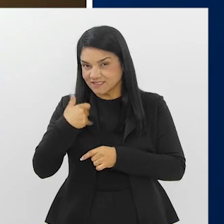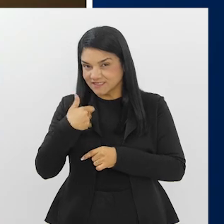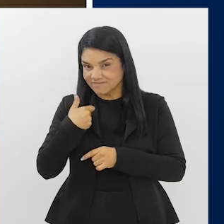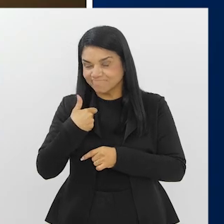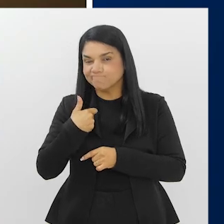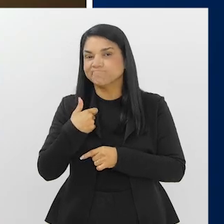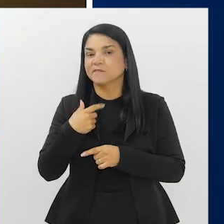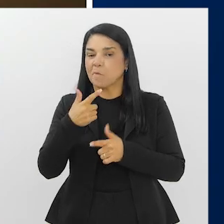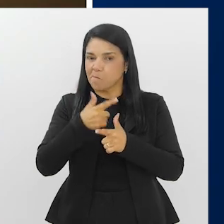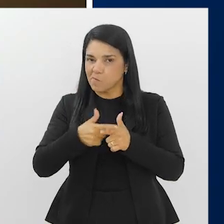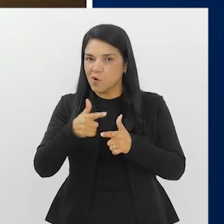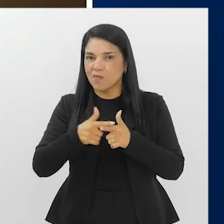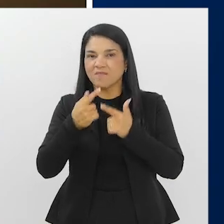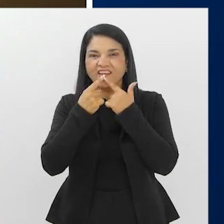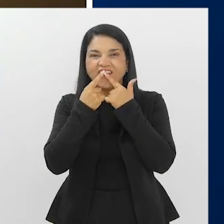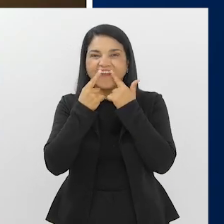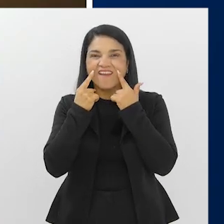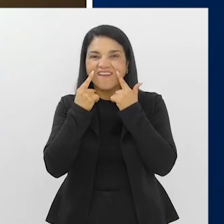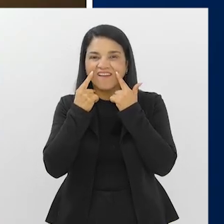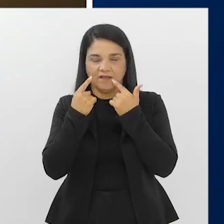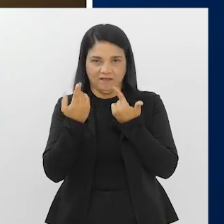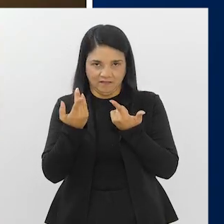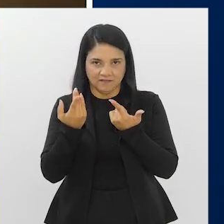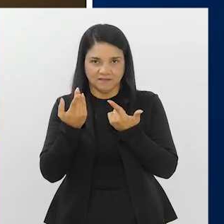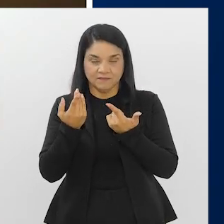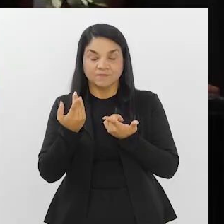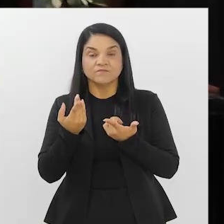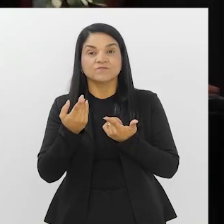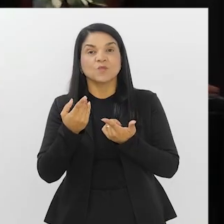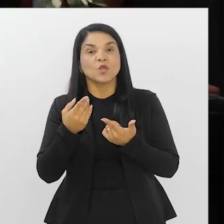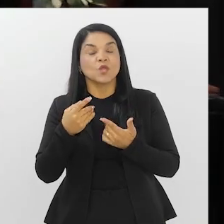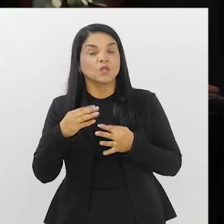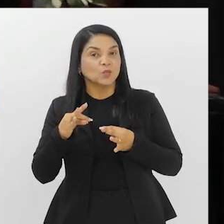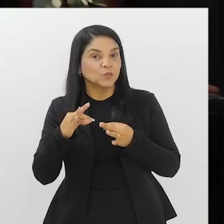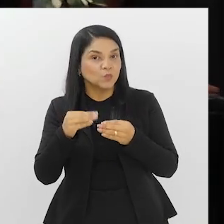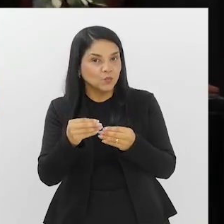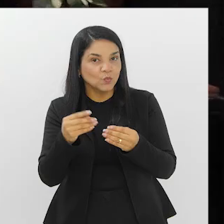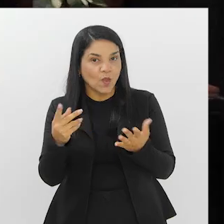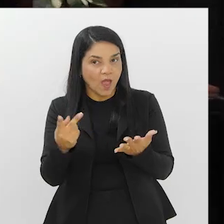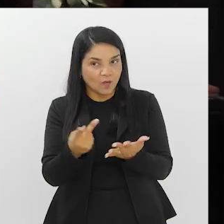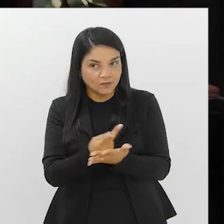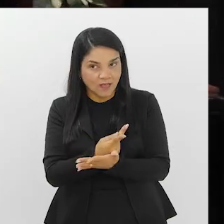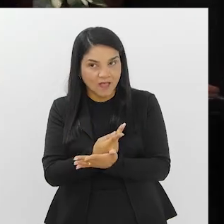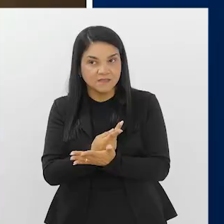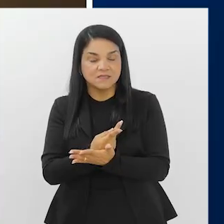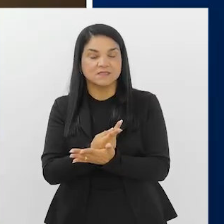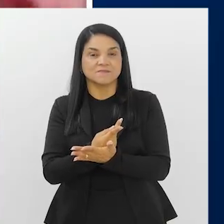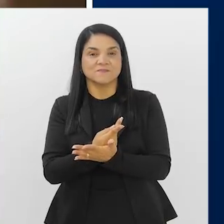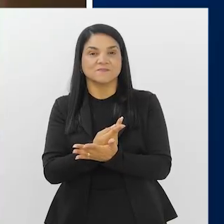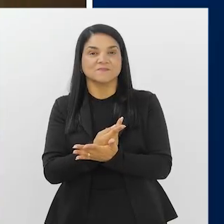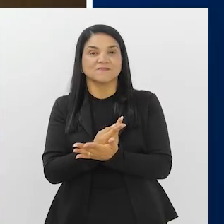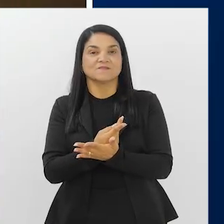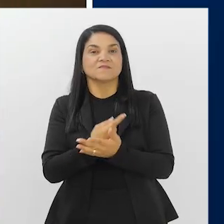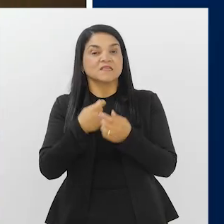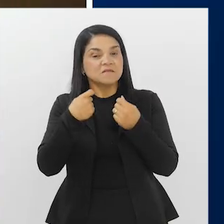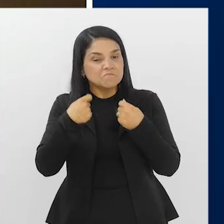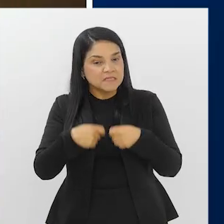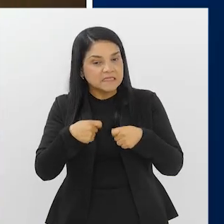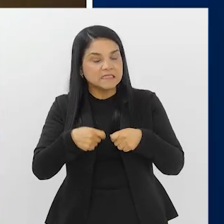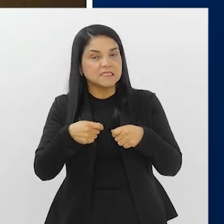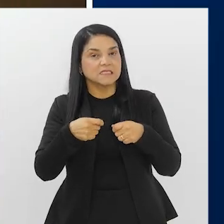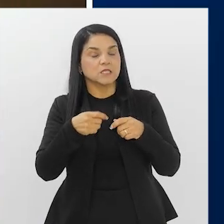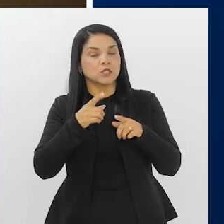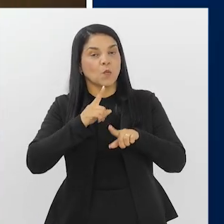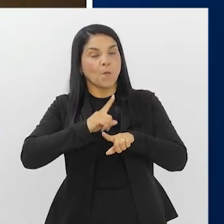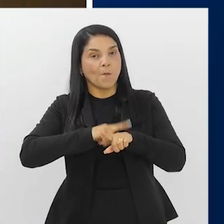ao crescimento de arcada dentária. Então, assim, tudo isso que acontece, de novo, lá atrás, e que tem que